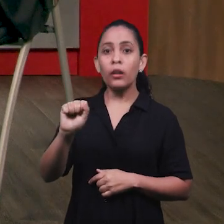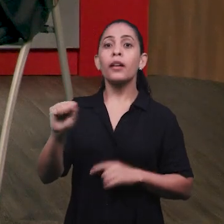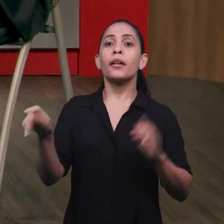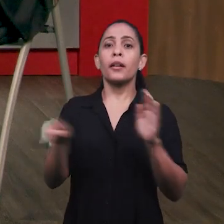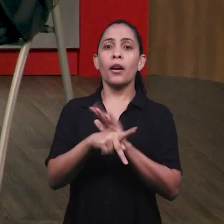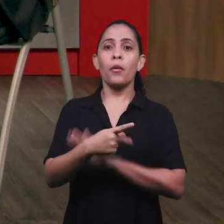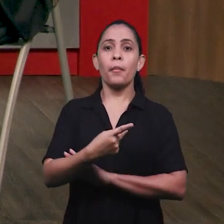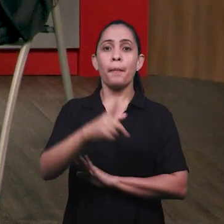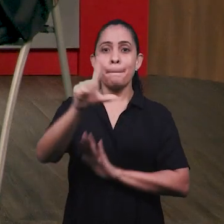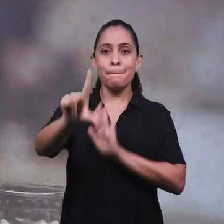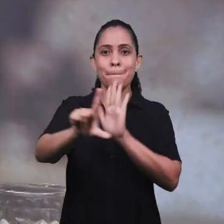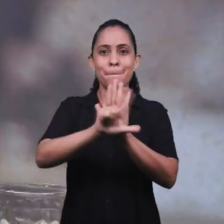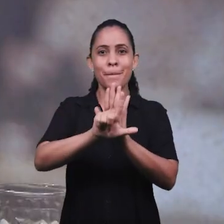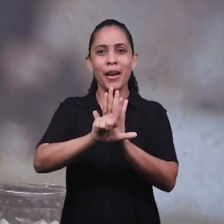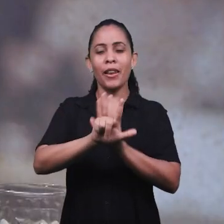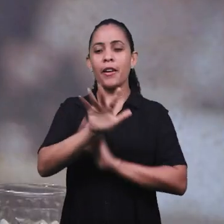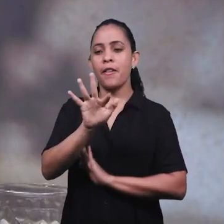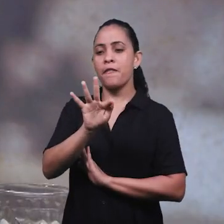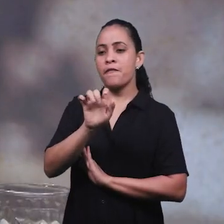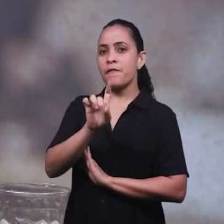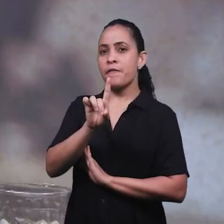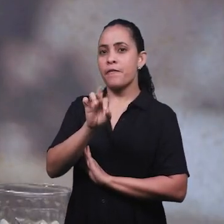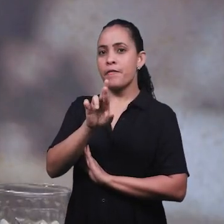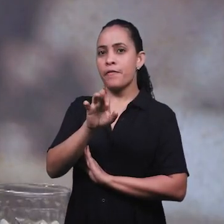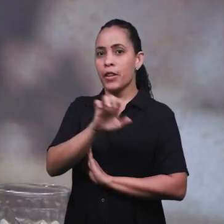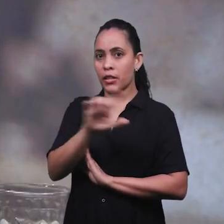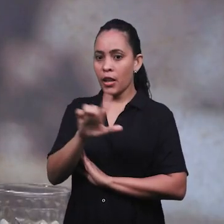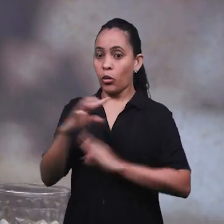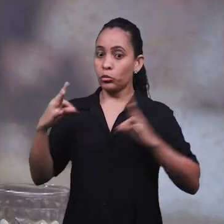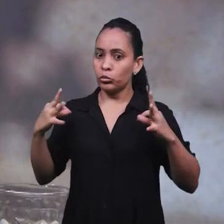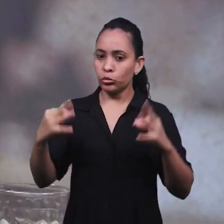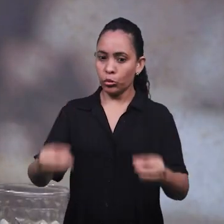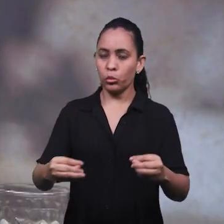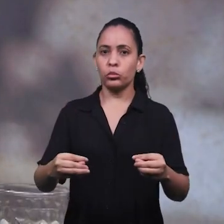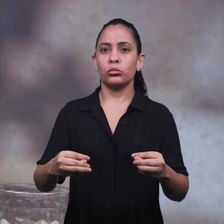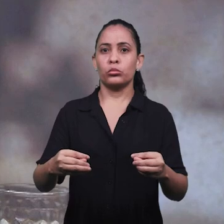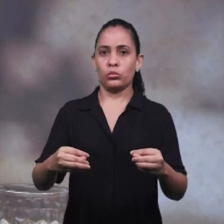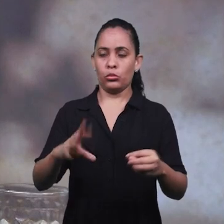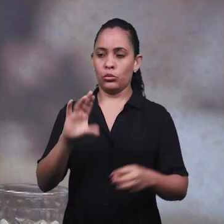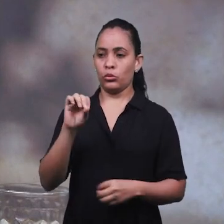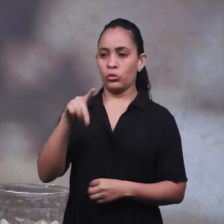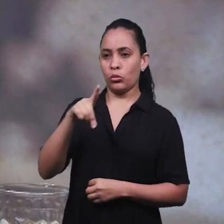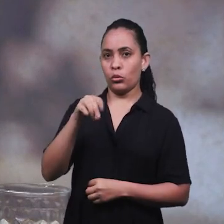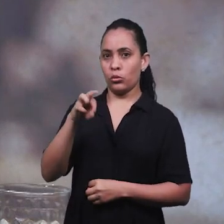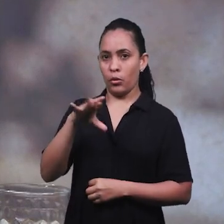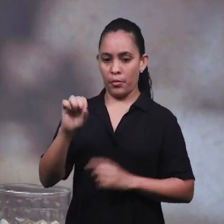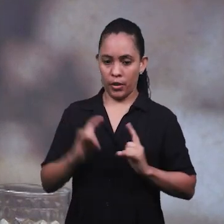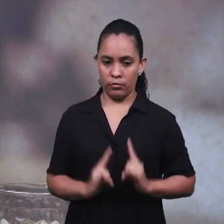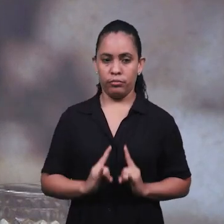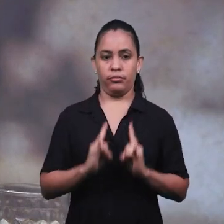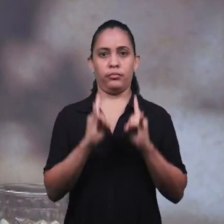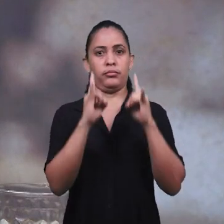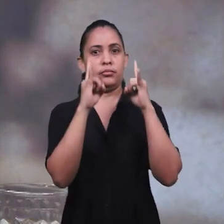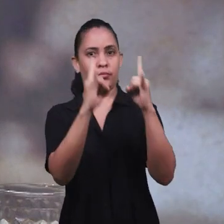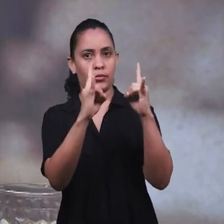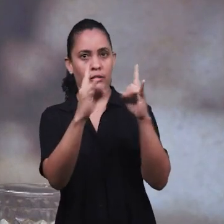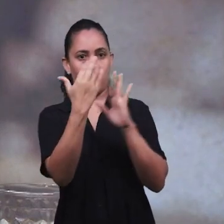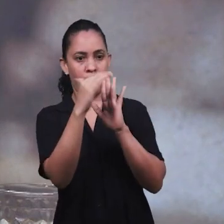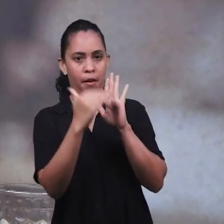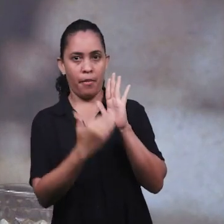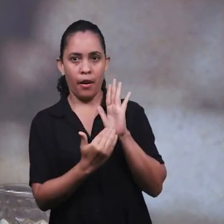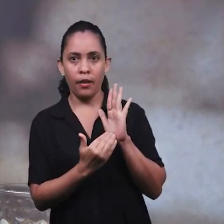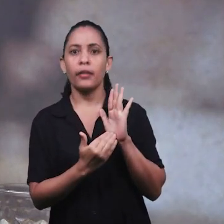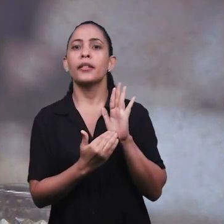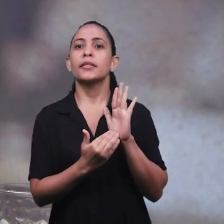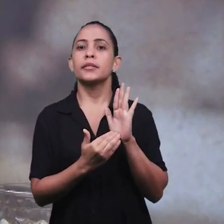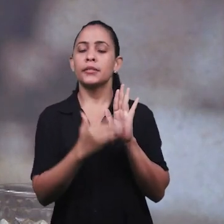e que vale para todos os condomínios. E aí lá no Código Civil, a questão do condomínio edilício está